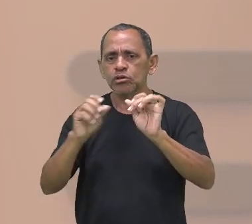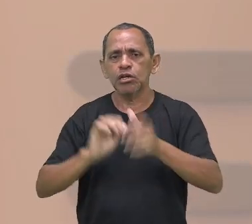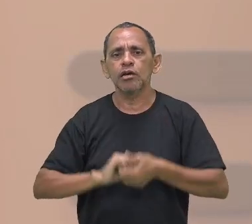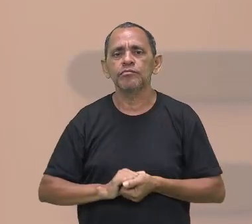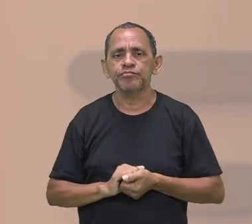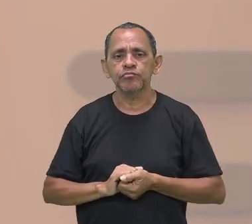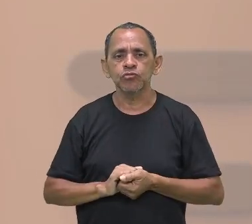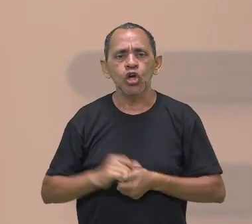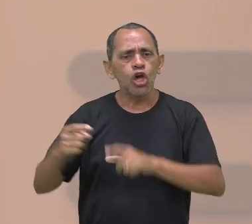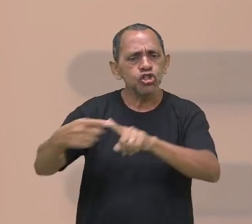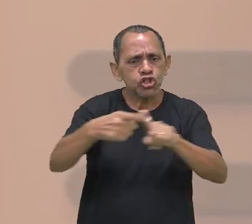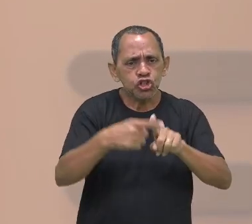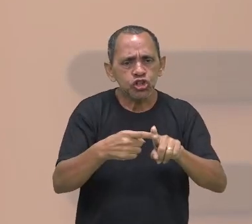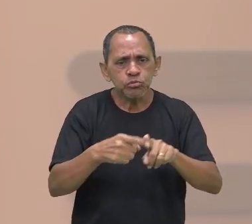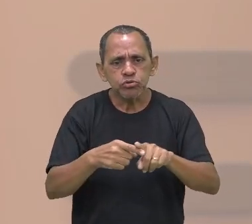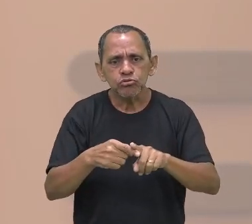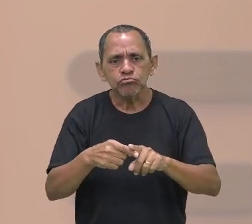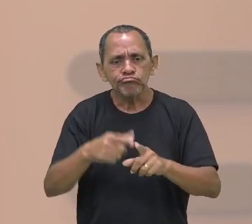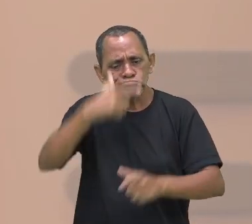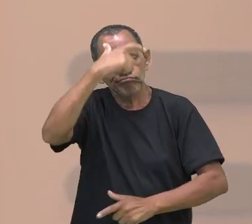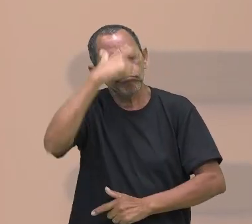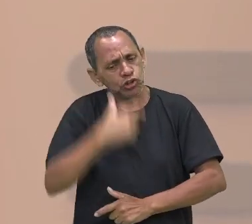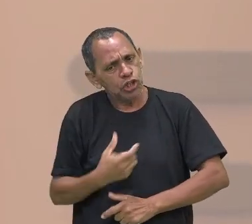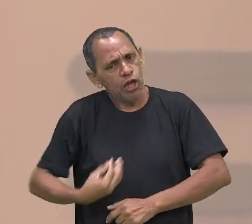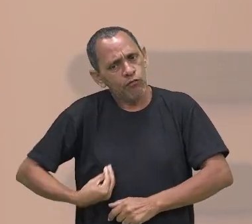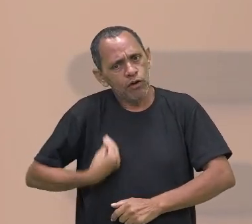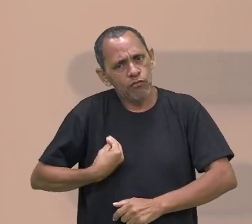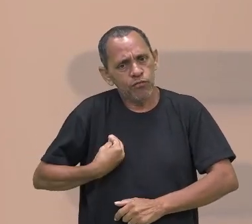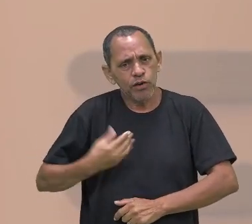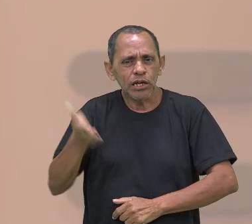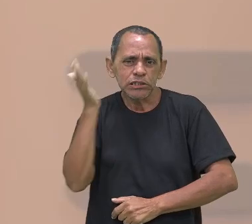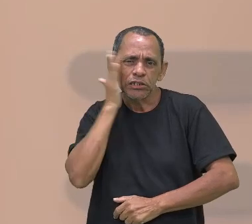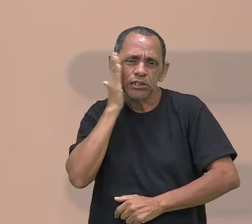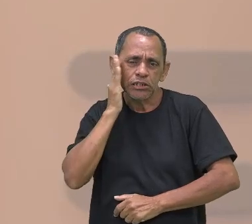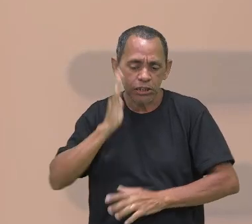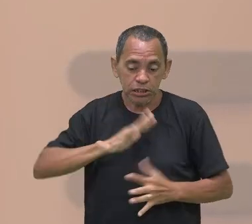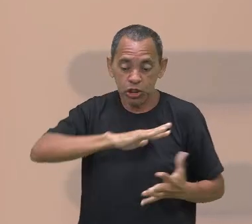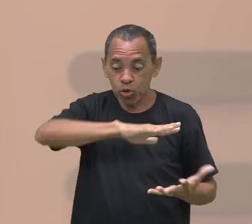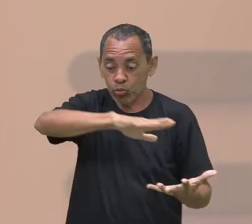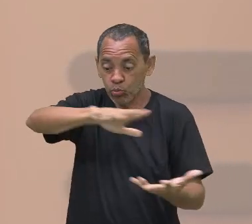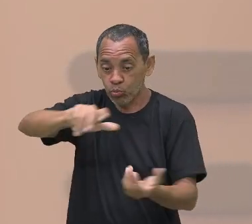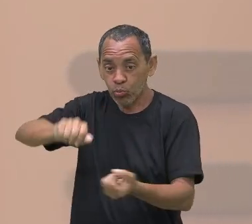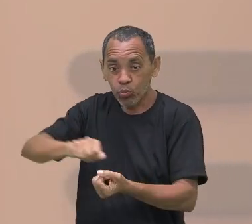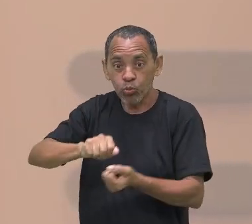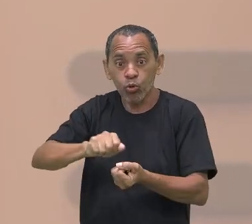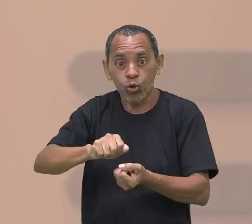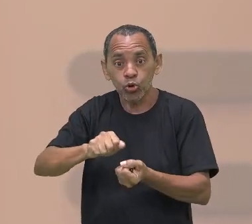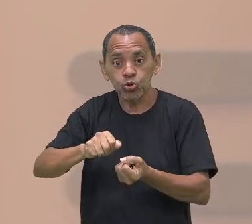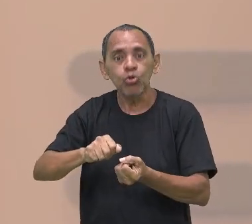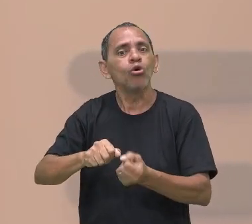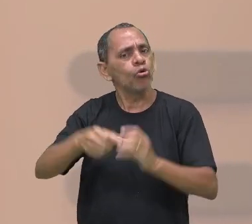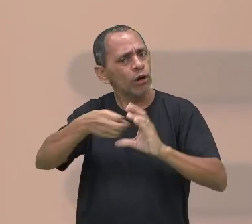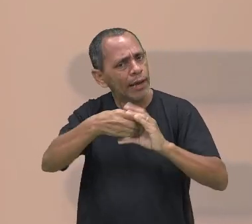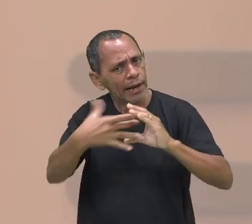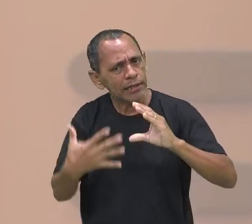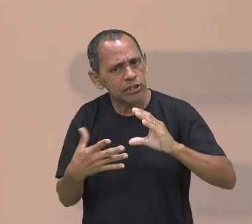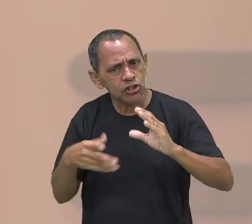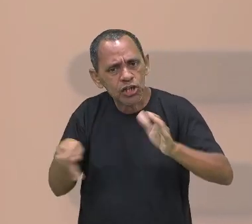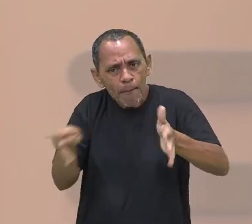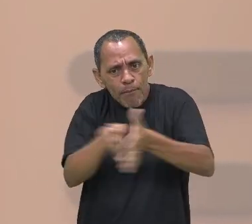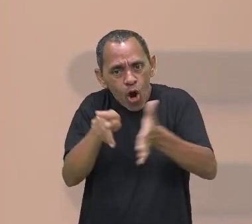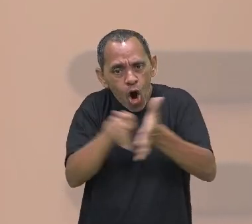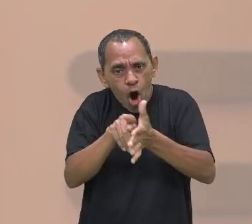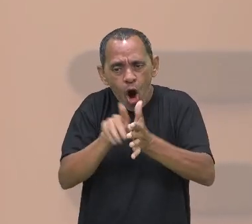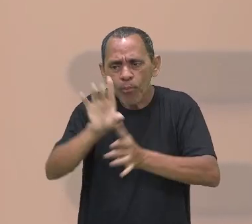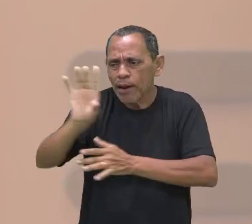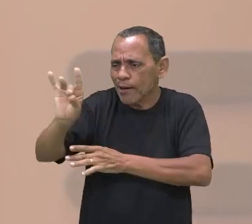de viver, de entender o mundo de forma bem característica, bem própria de cada lugar, de